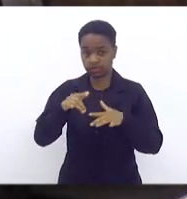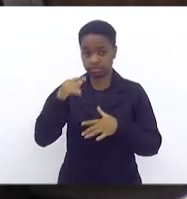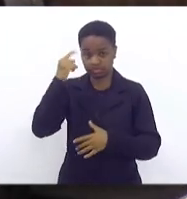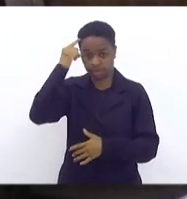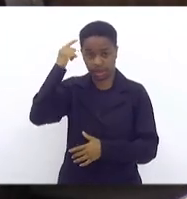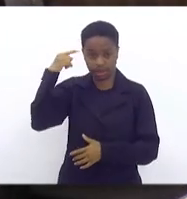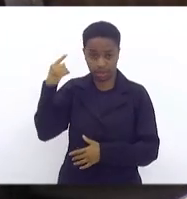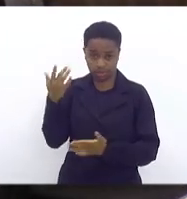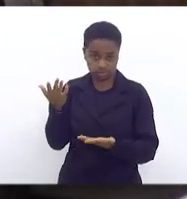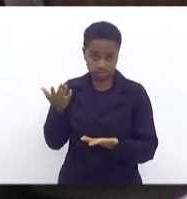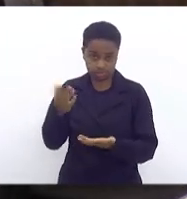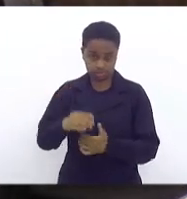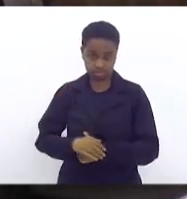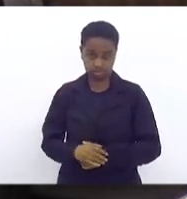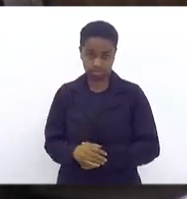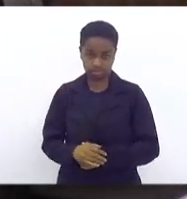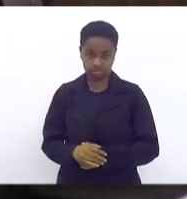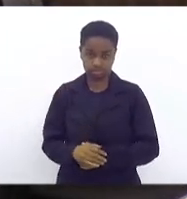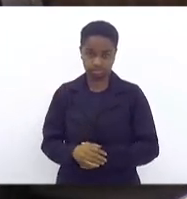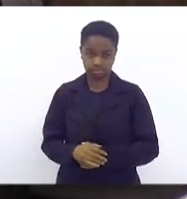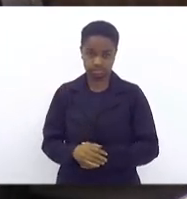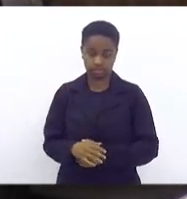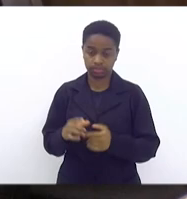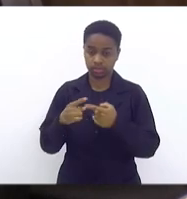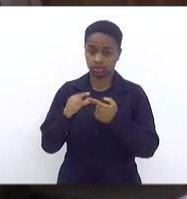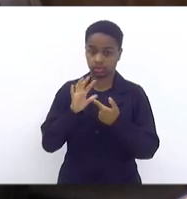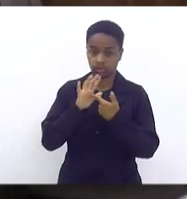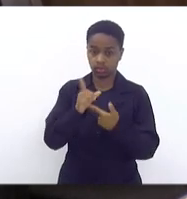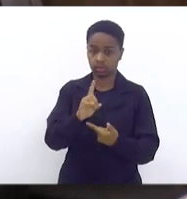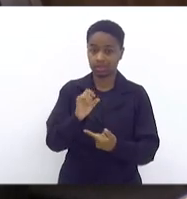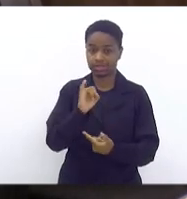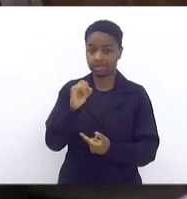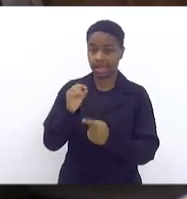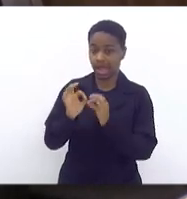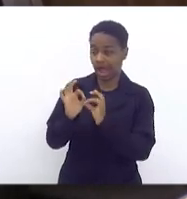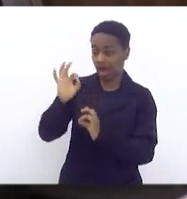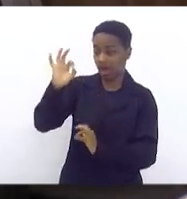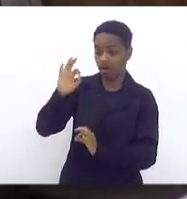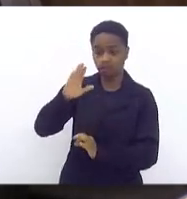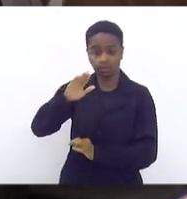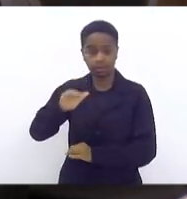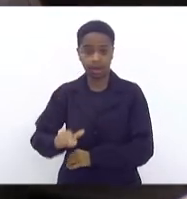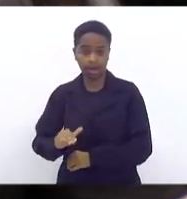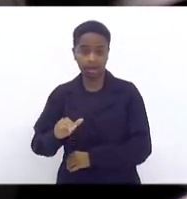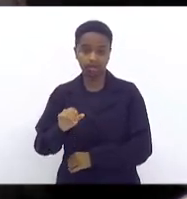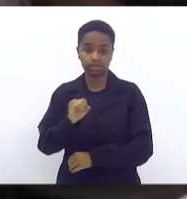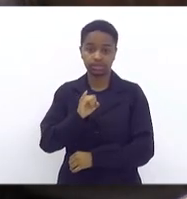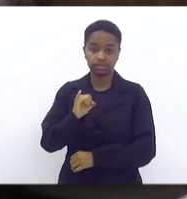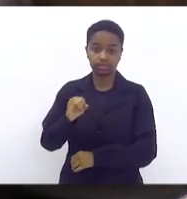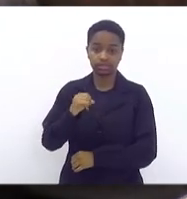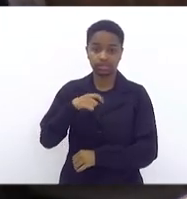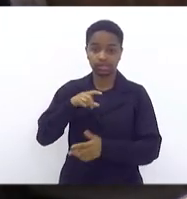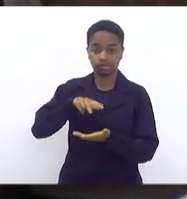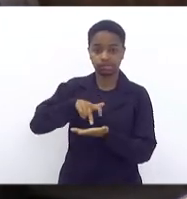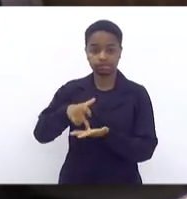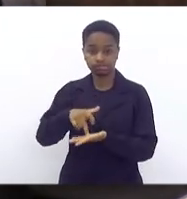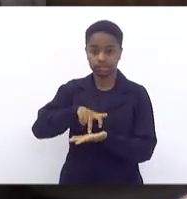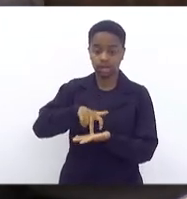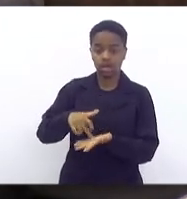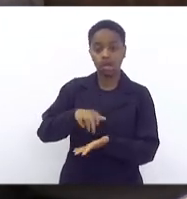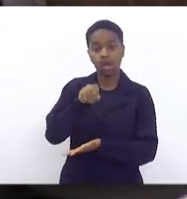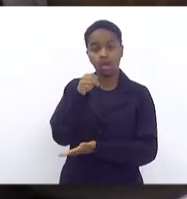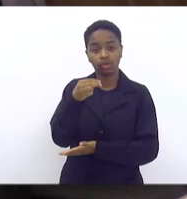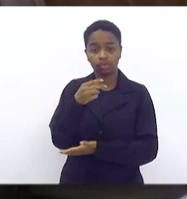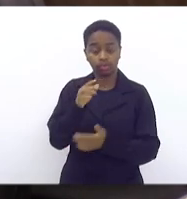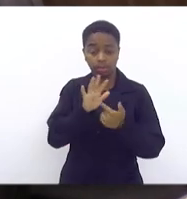né Ah ele não diz se a pessoa é alta baixa se ela manca de uma perna se ela ela